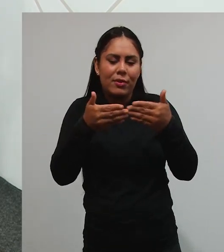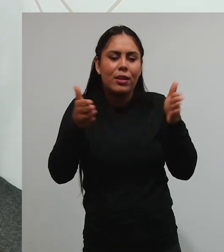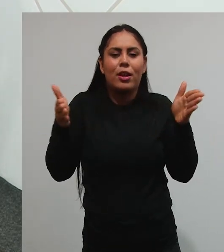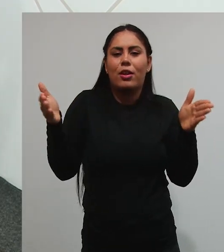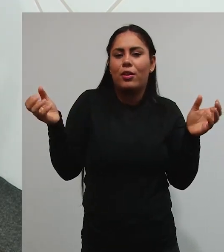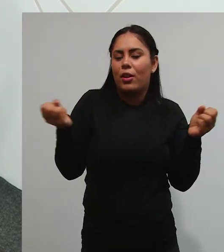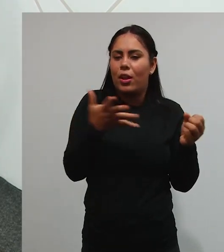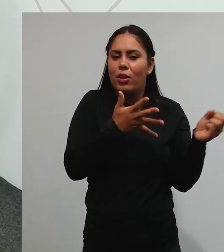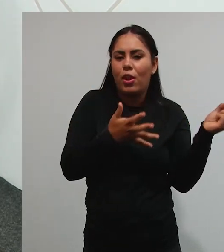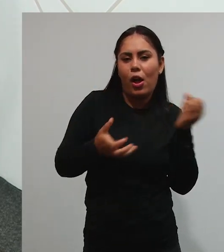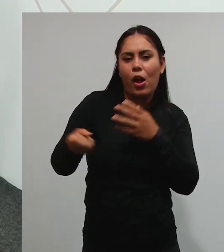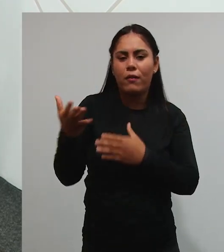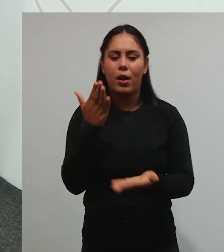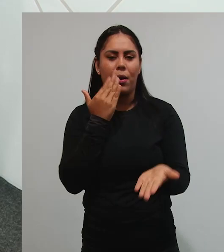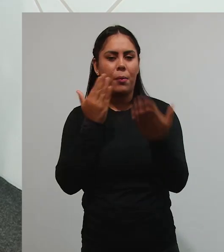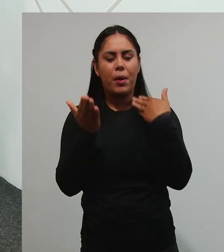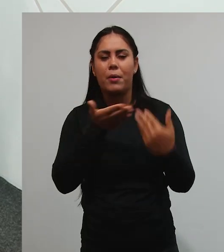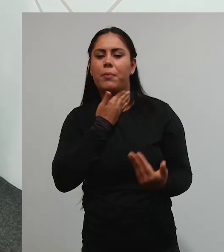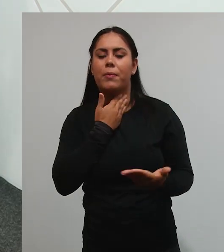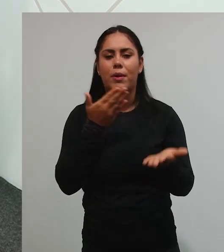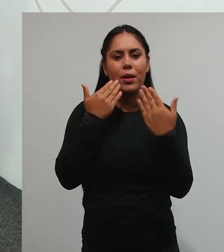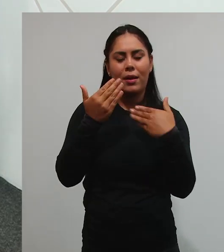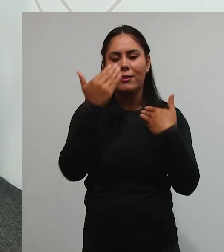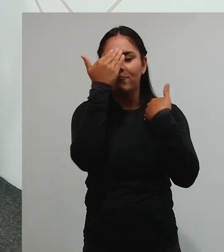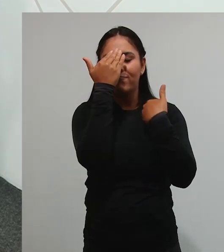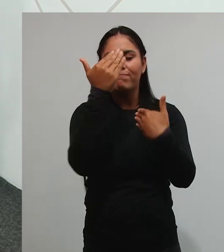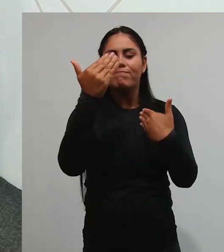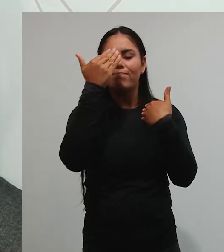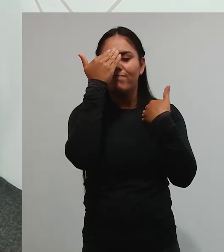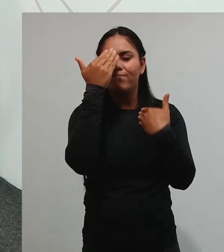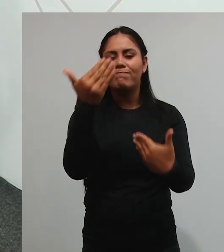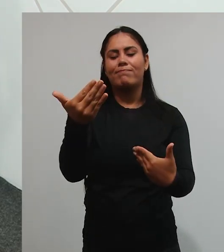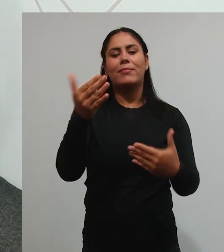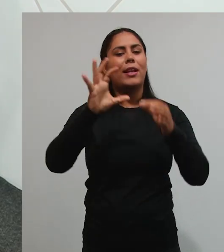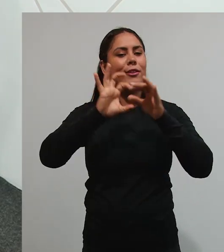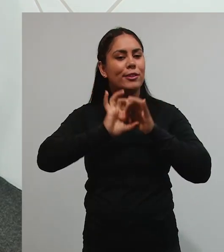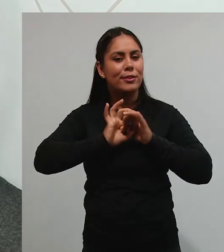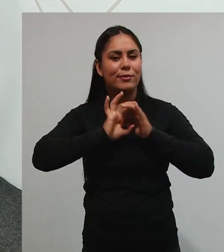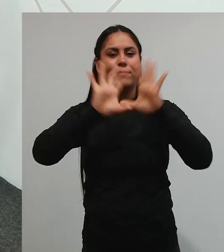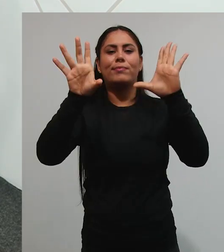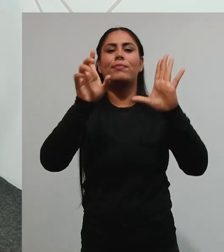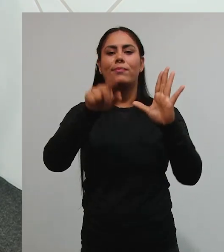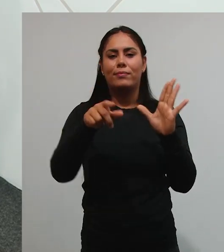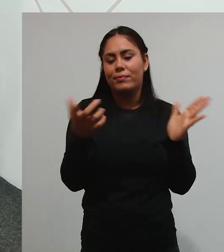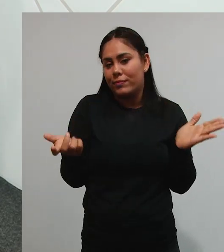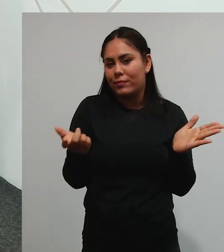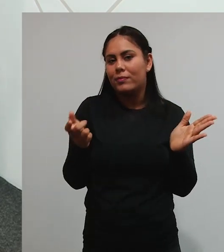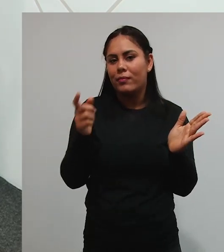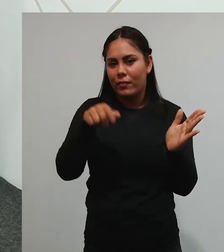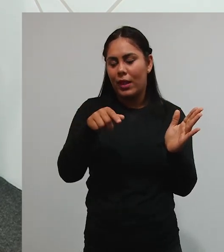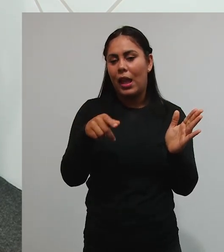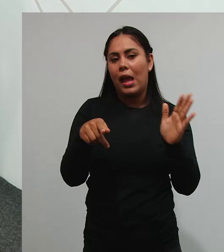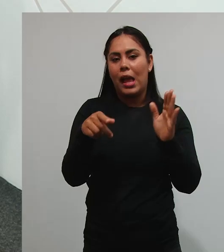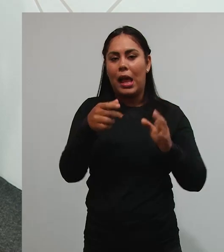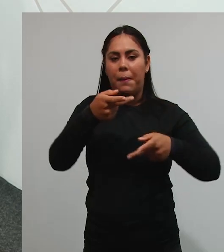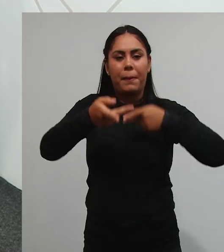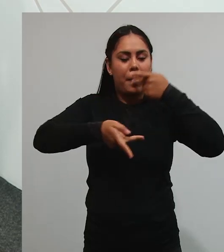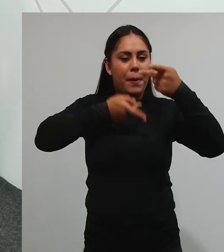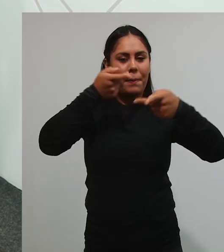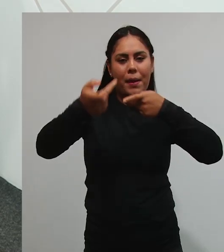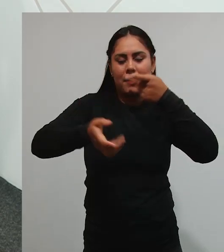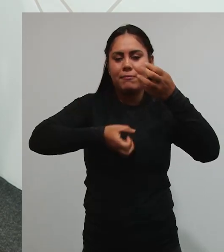fica aberto a novos e constante diálogo. Agradecemos essa disponibilidade,